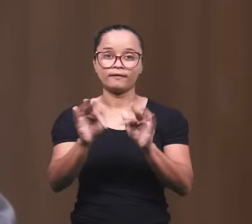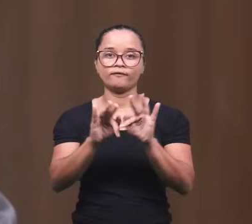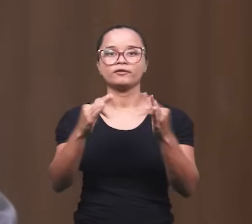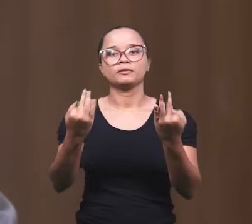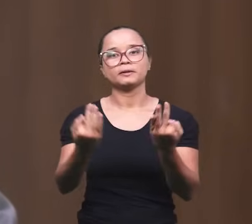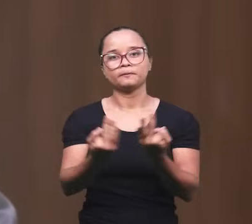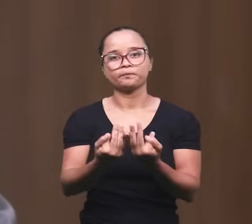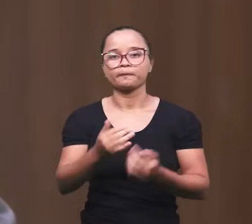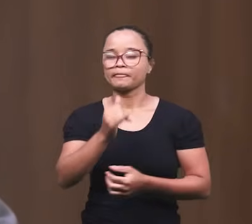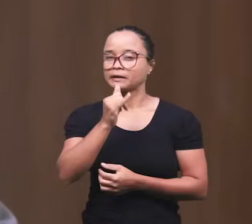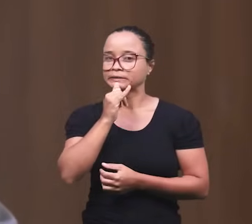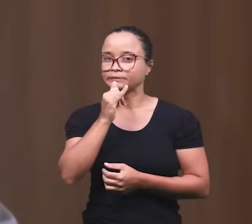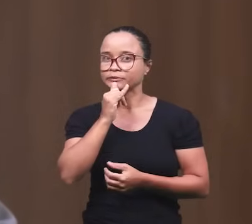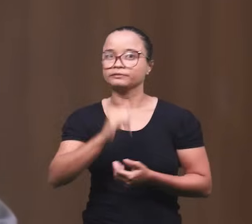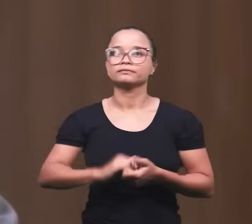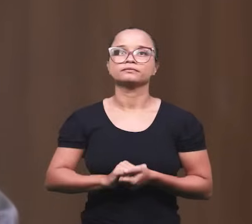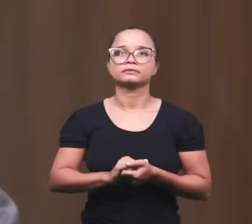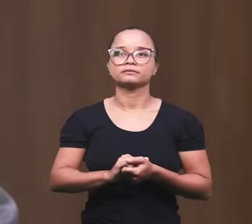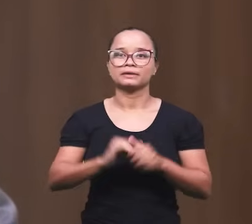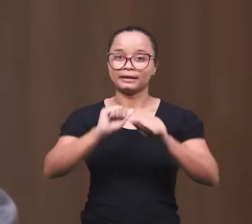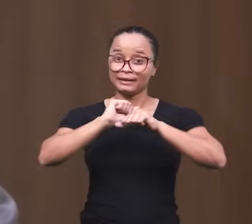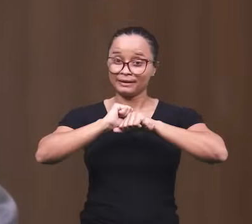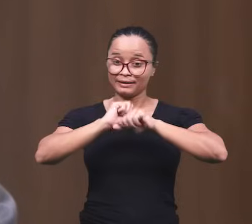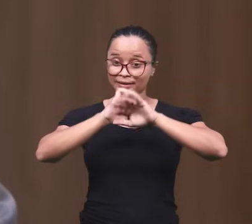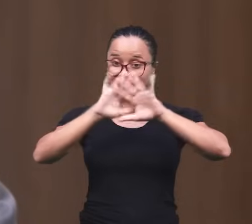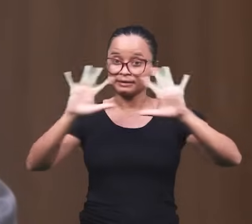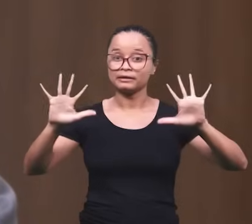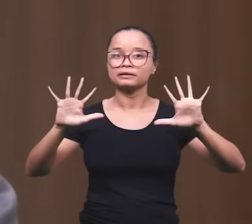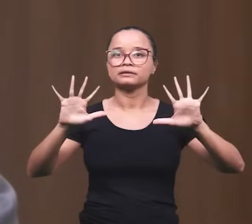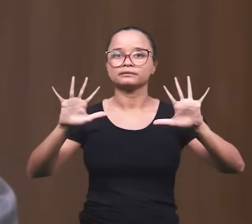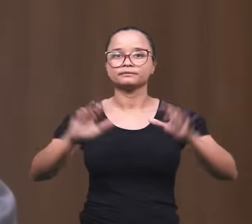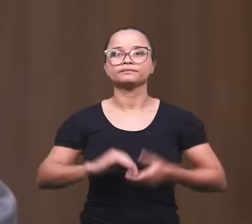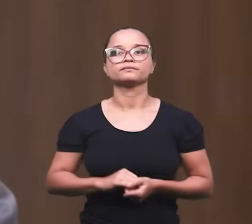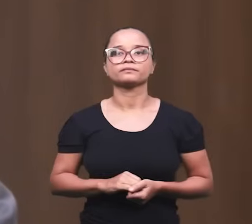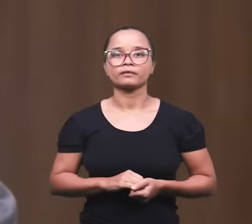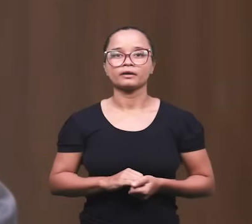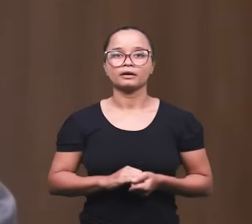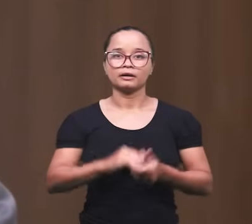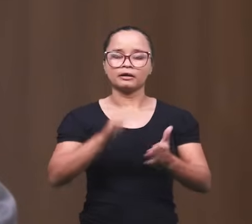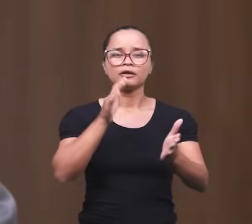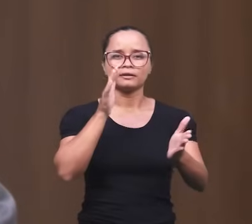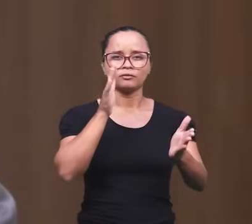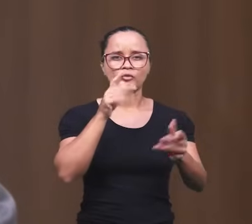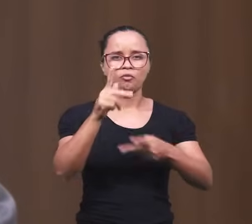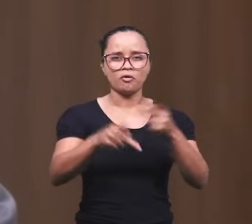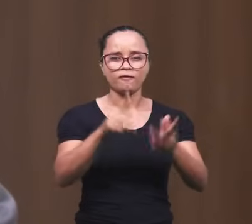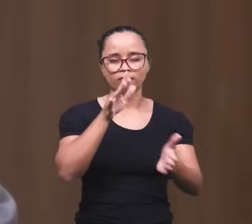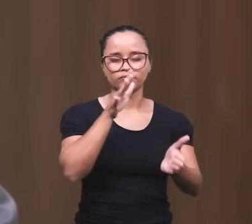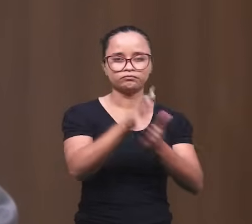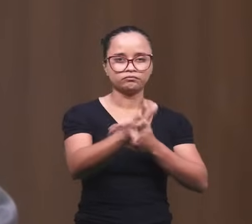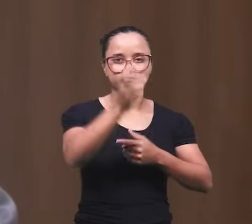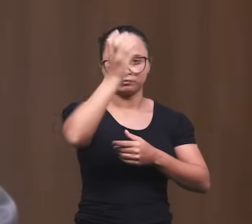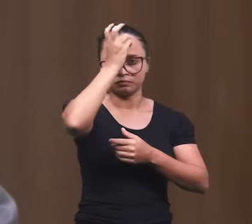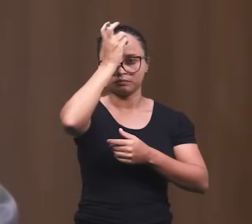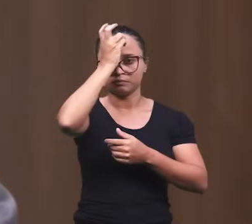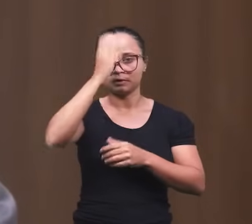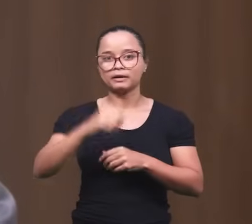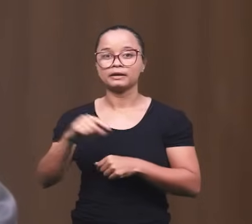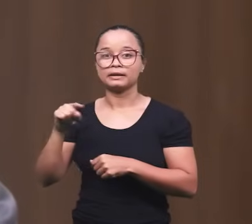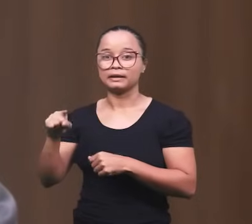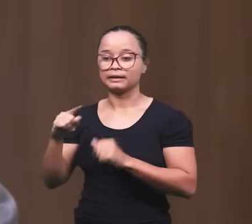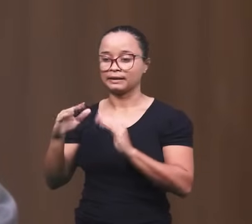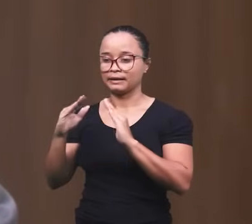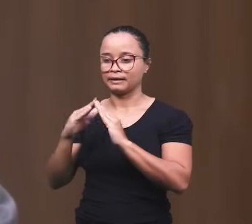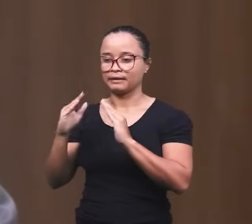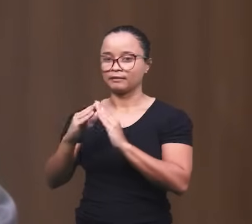Lar nós temos um exemplo muito Claro na saída do Egito no lar